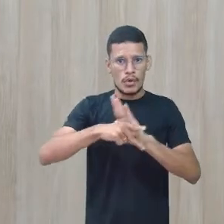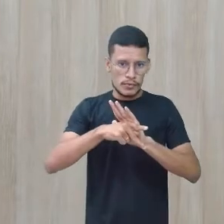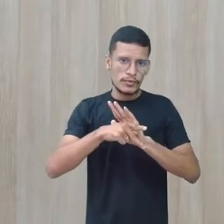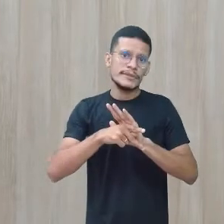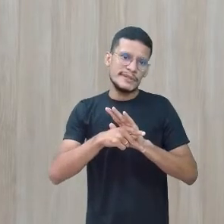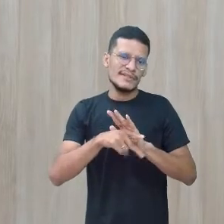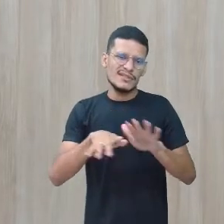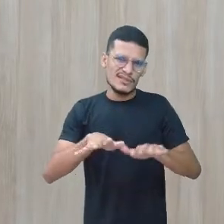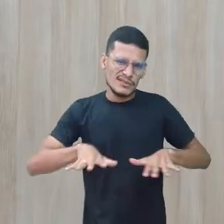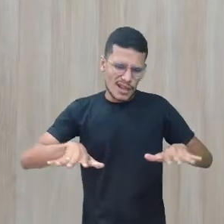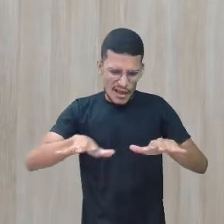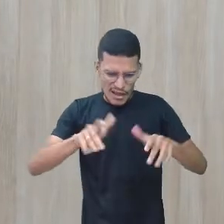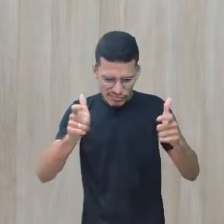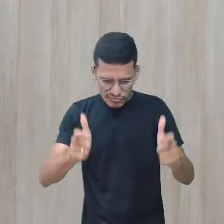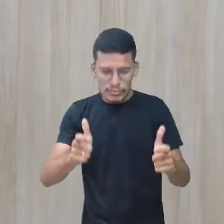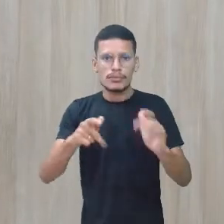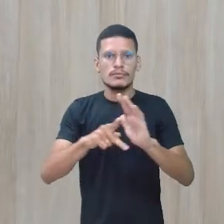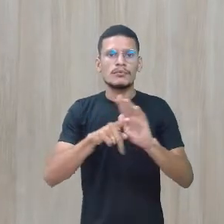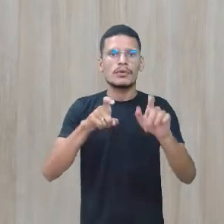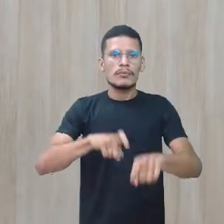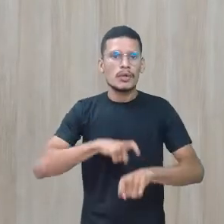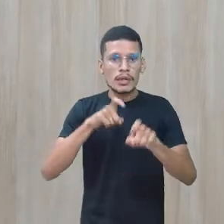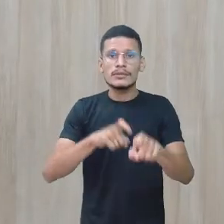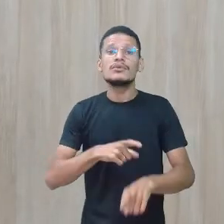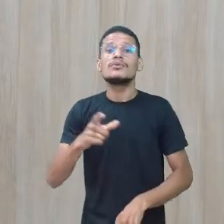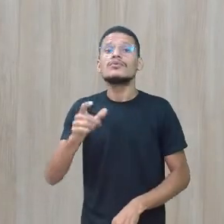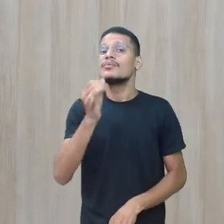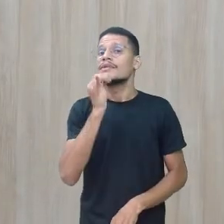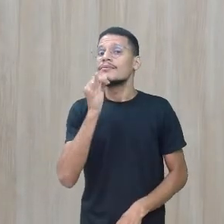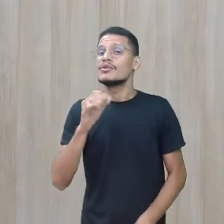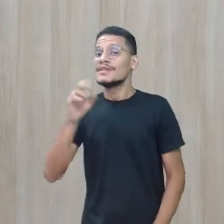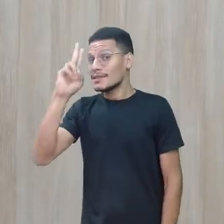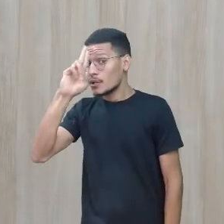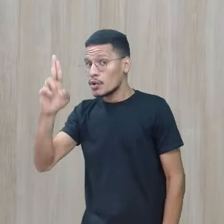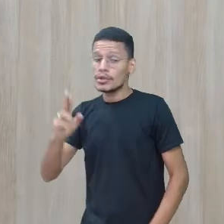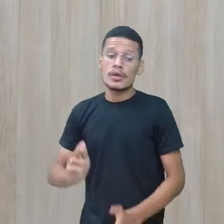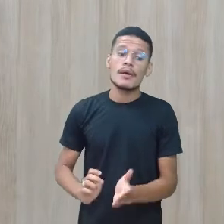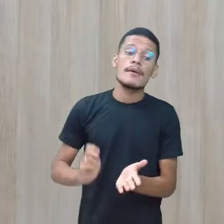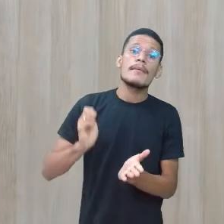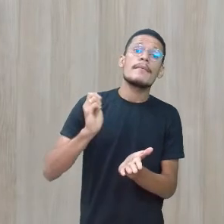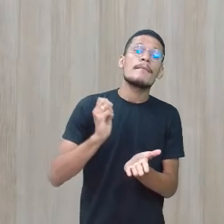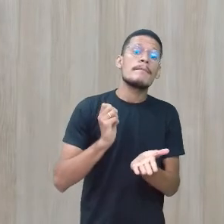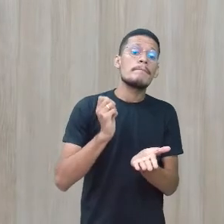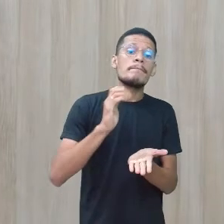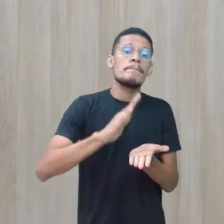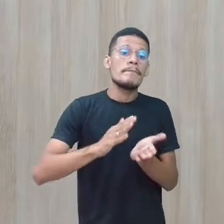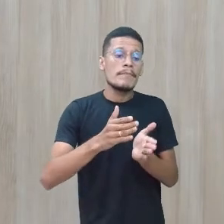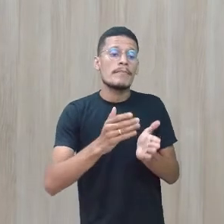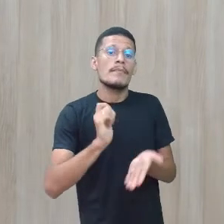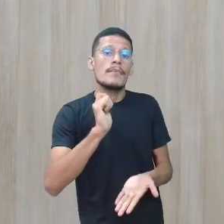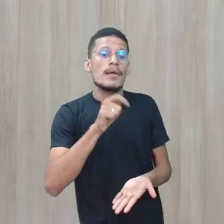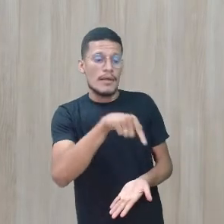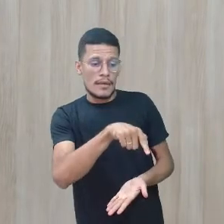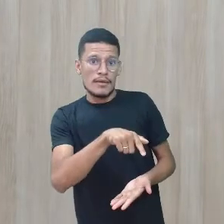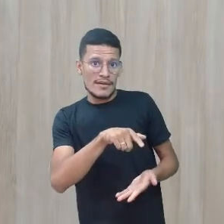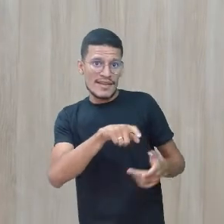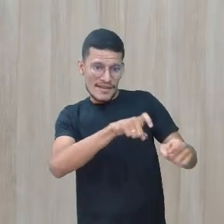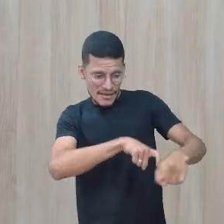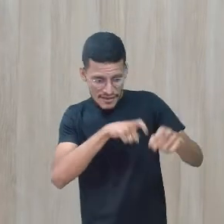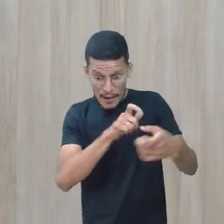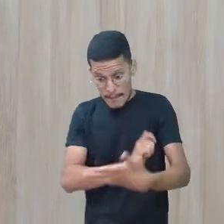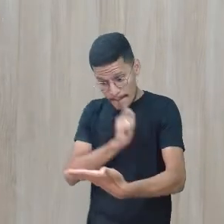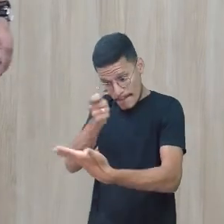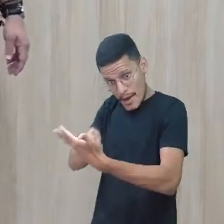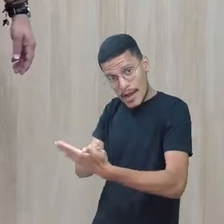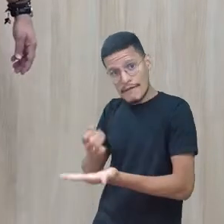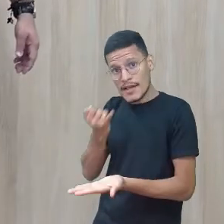terra, né, e dos camponeses, o que é que acontecia? Os senhores, eles cobravam, né, o imposto, né, dos camponeses e